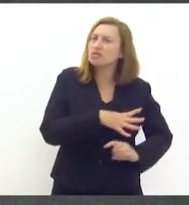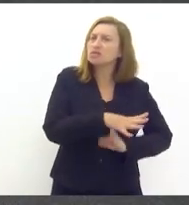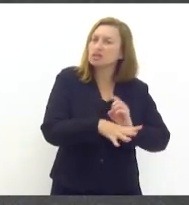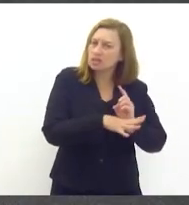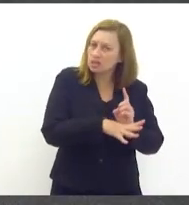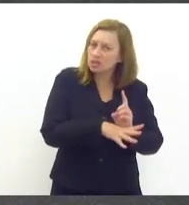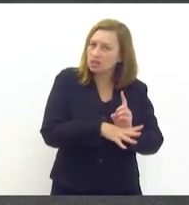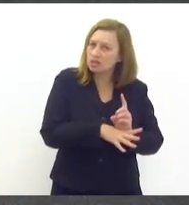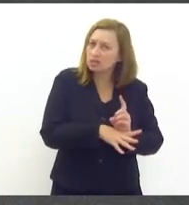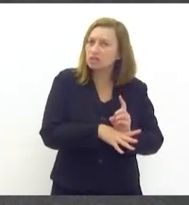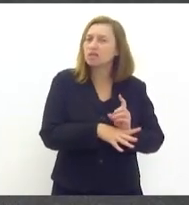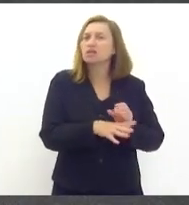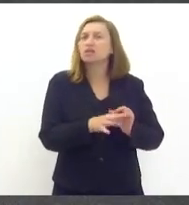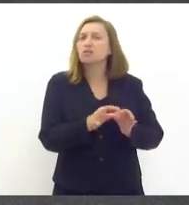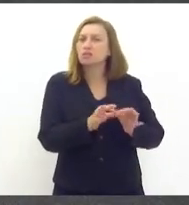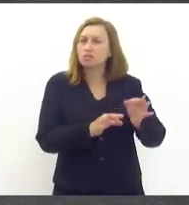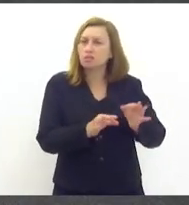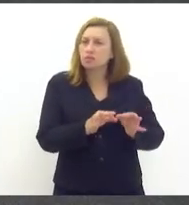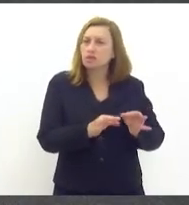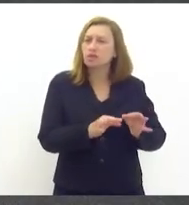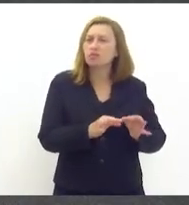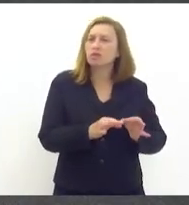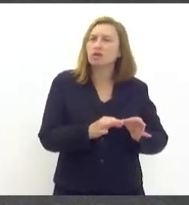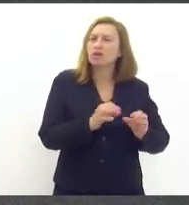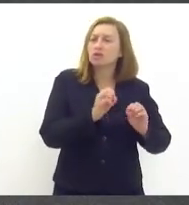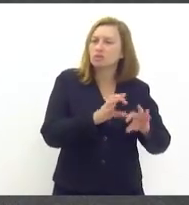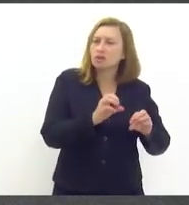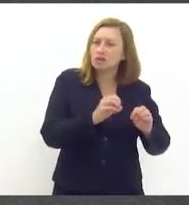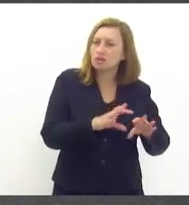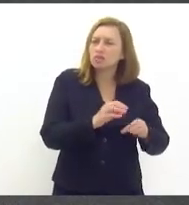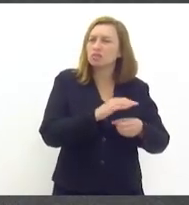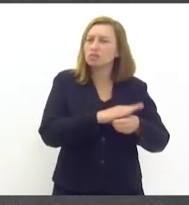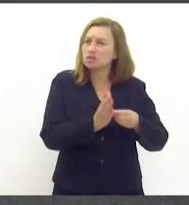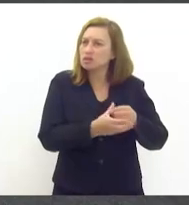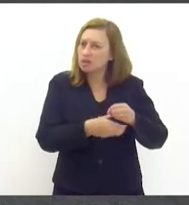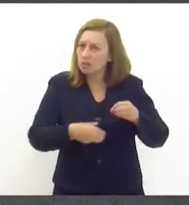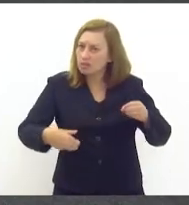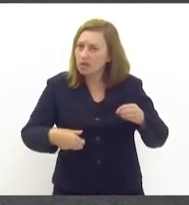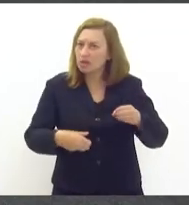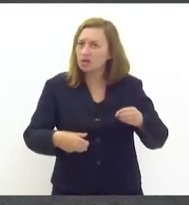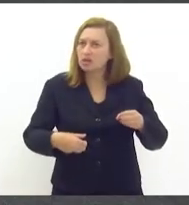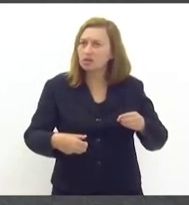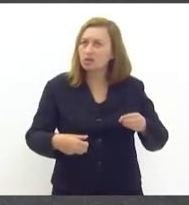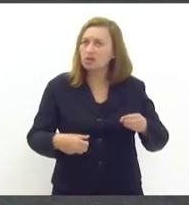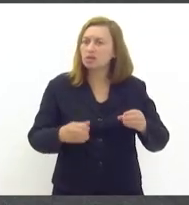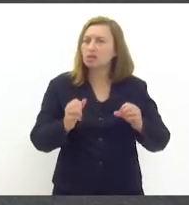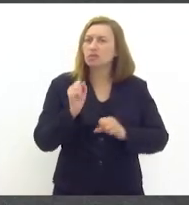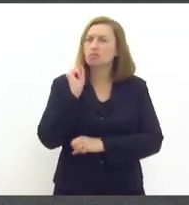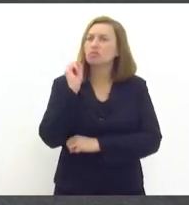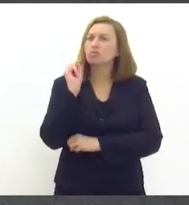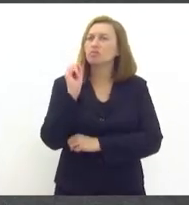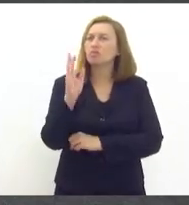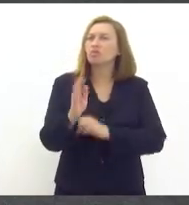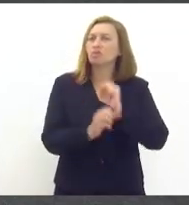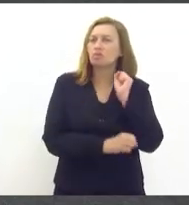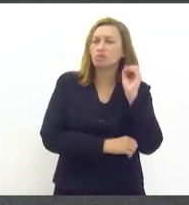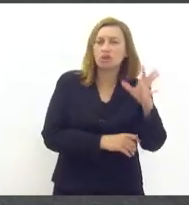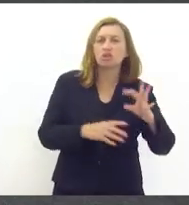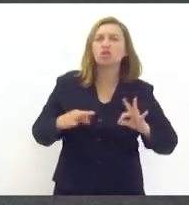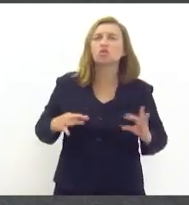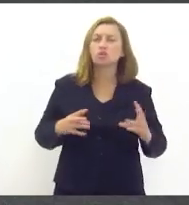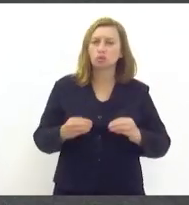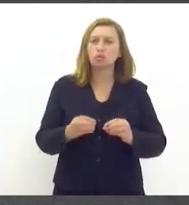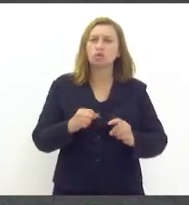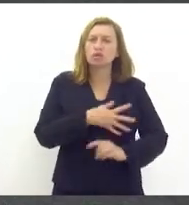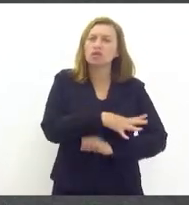a forma de programas de Educação de Saneamento de Meio Ambiente tudo aquilo que a